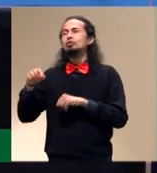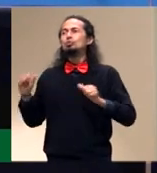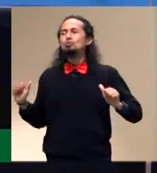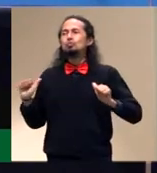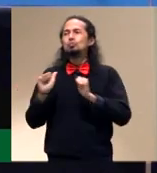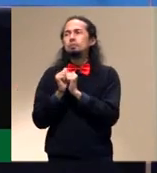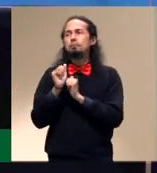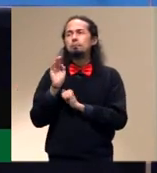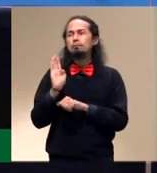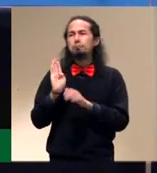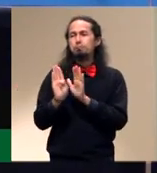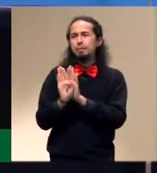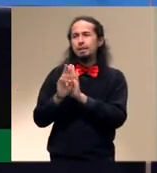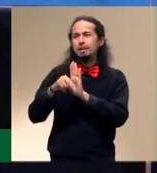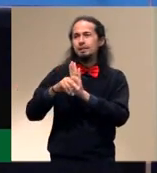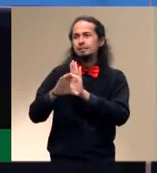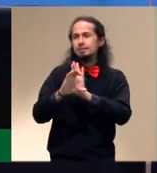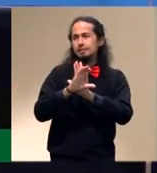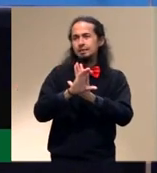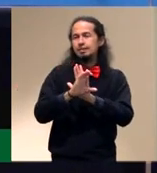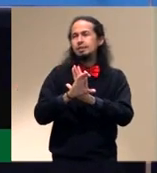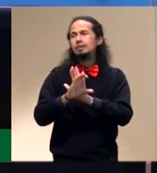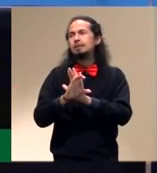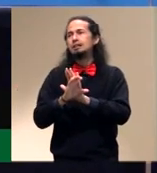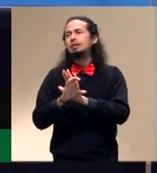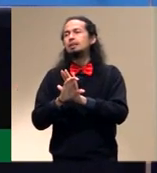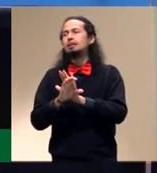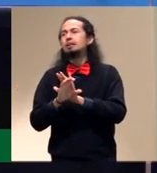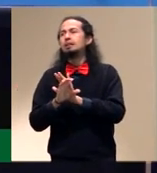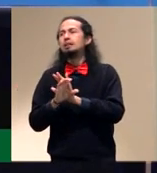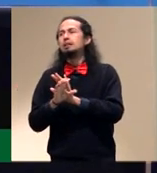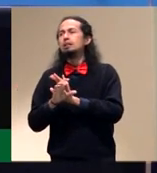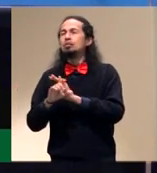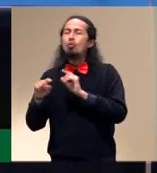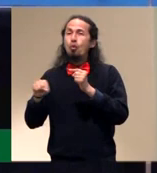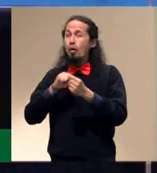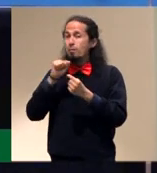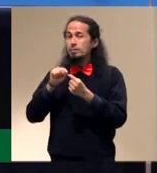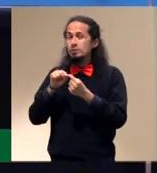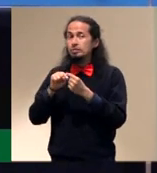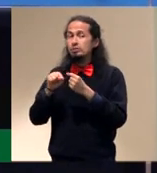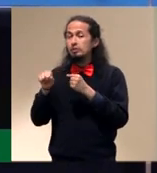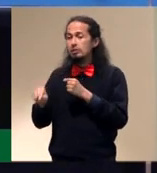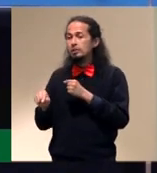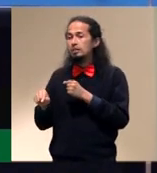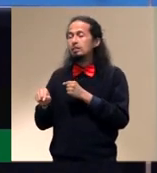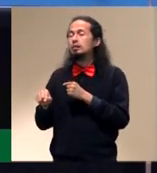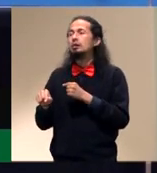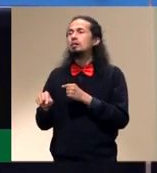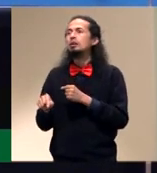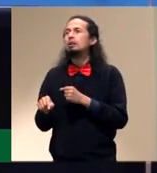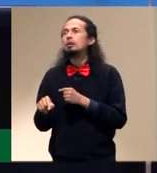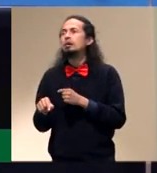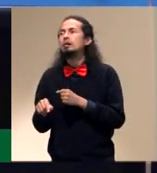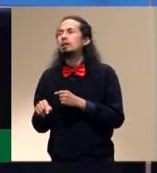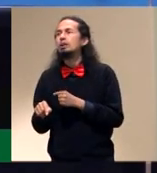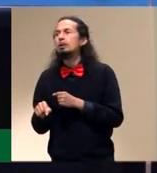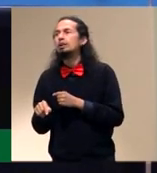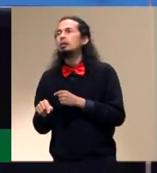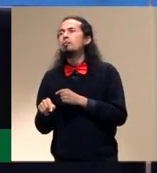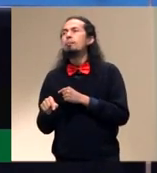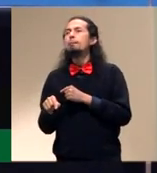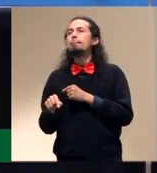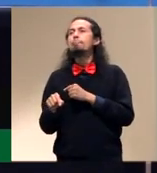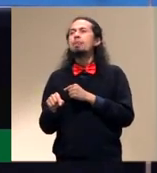BNCC, com a reafirmação dos objetivos, ele é praticamente a prévia do outro documento, né? Porque